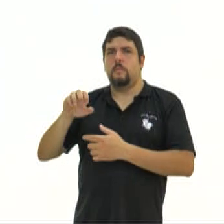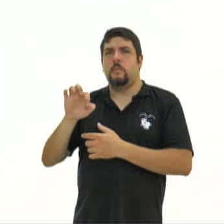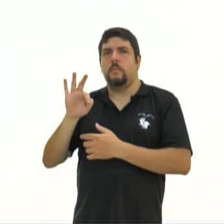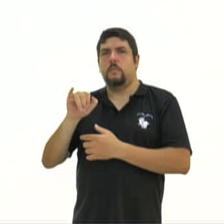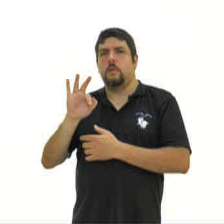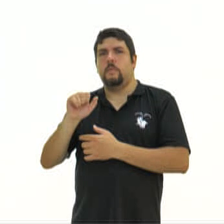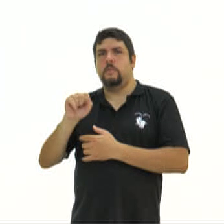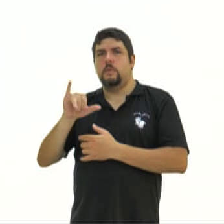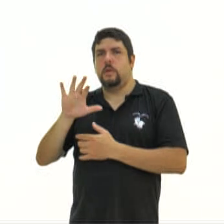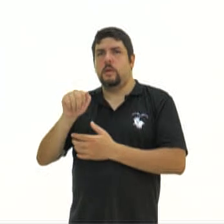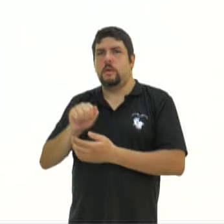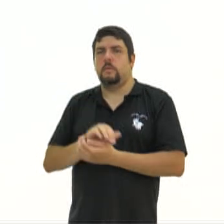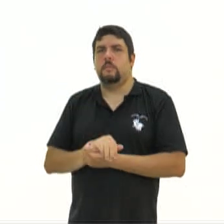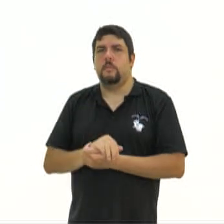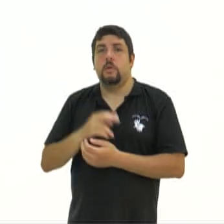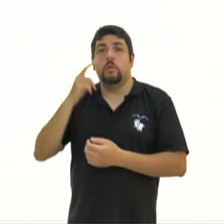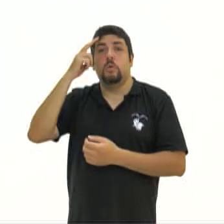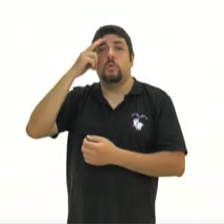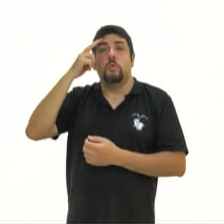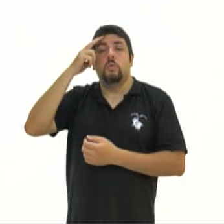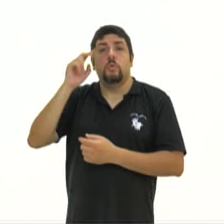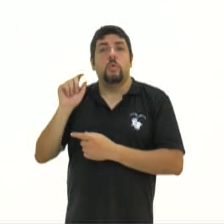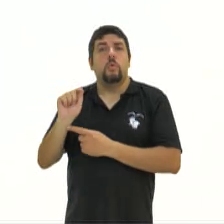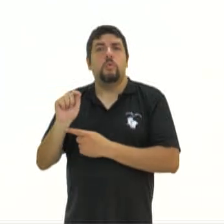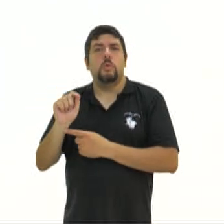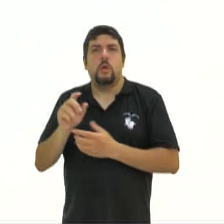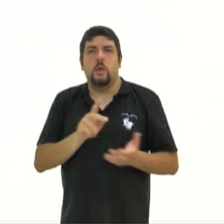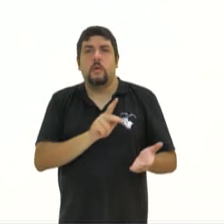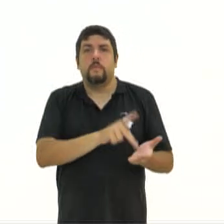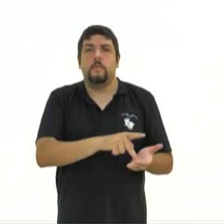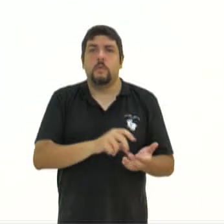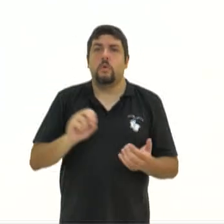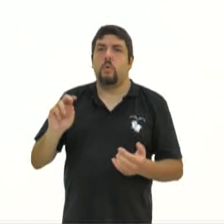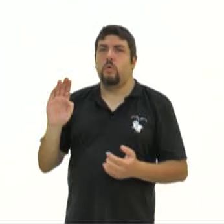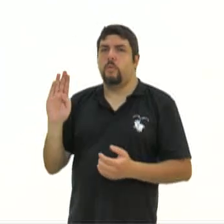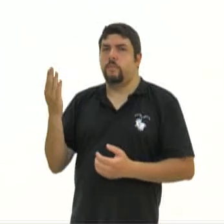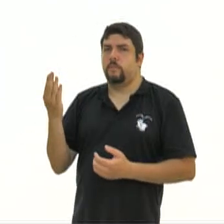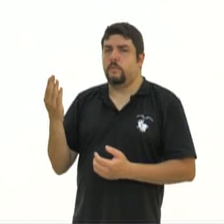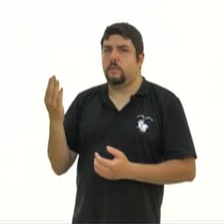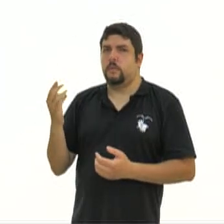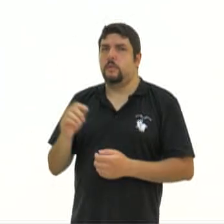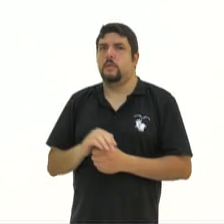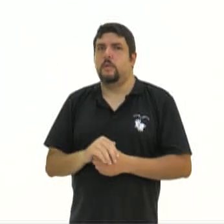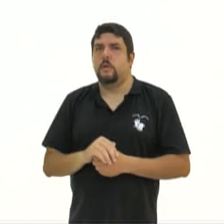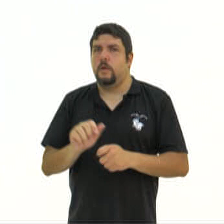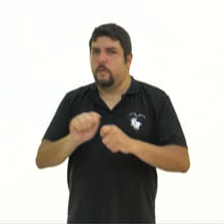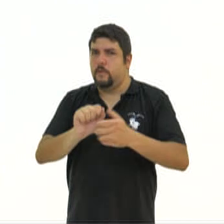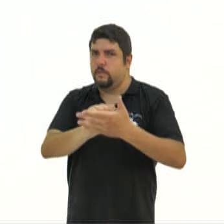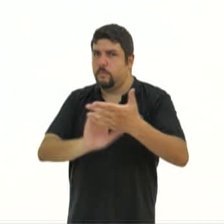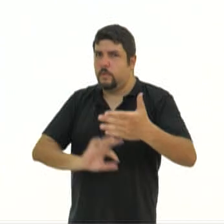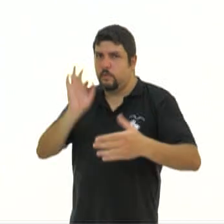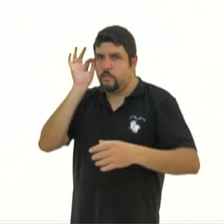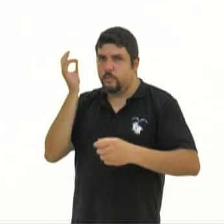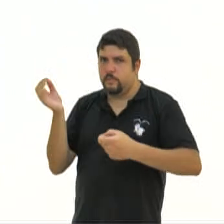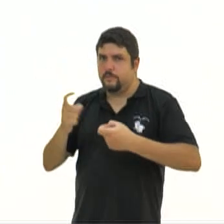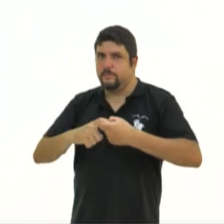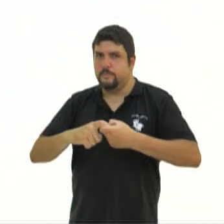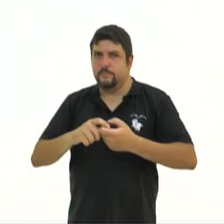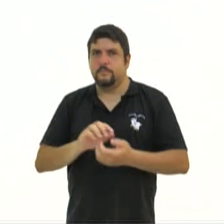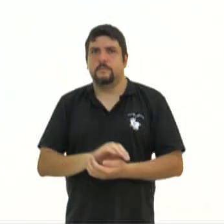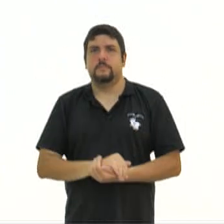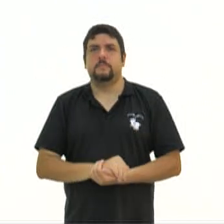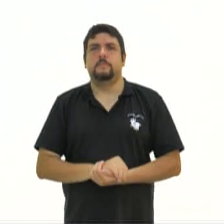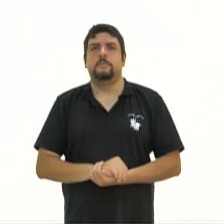Sobre o argumento do sonho, o que que podemos considerar verdadeiro ou falso? Façam a atividade aí e a gente volta daqui a pouquinho.